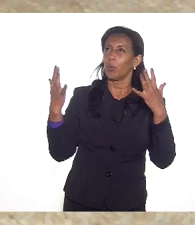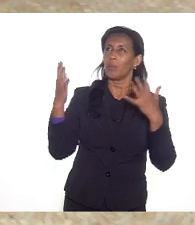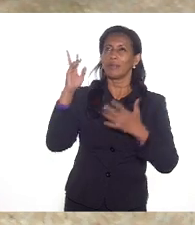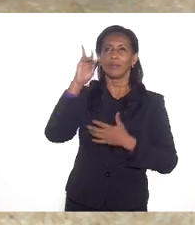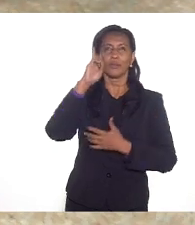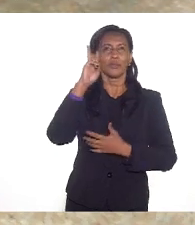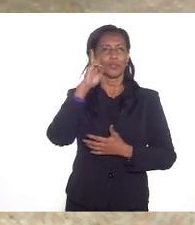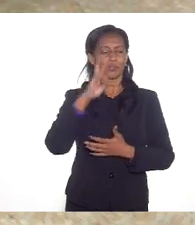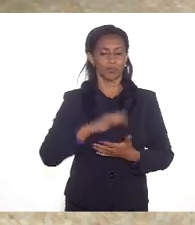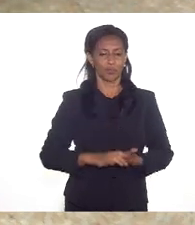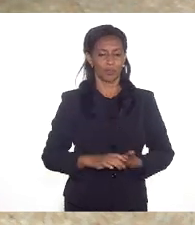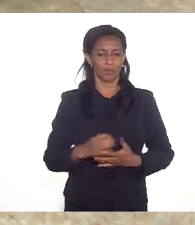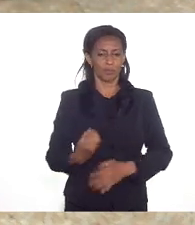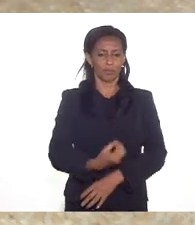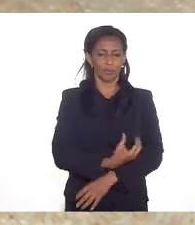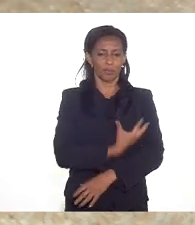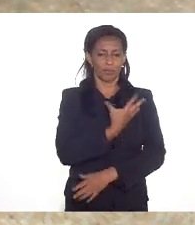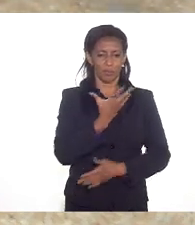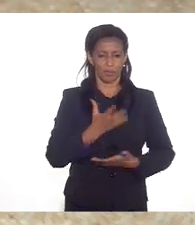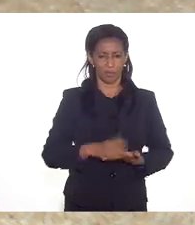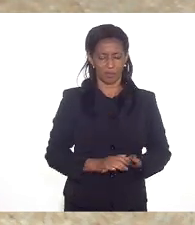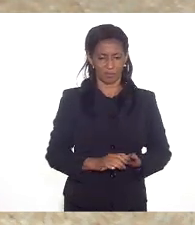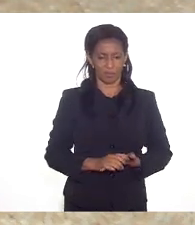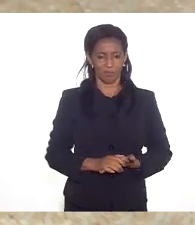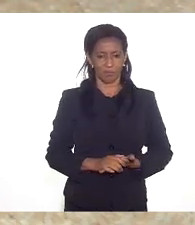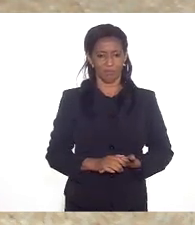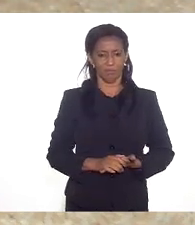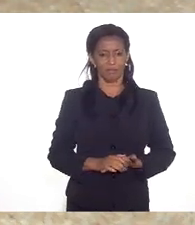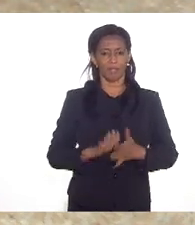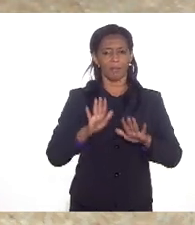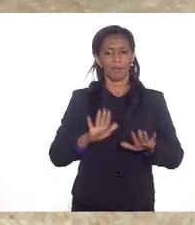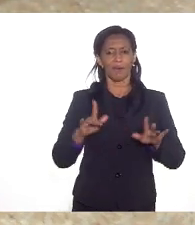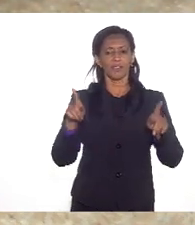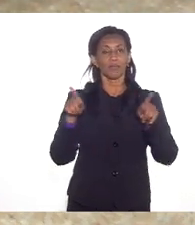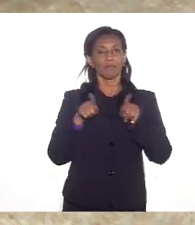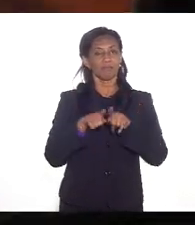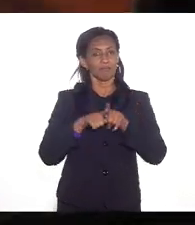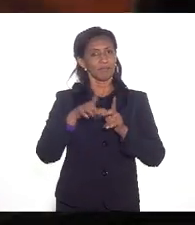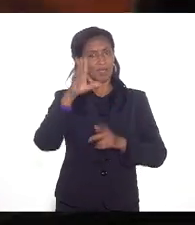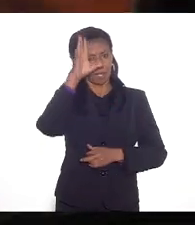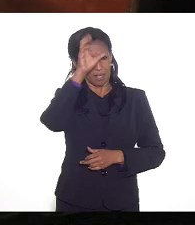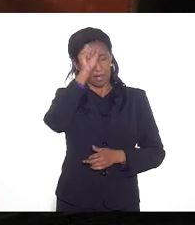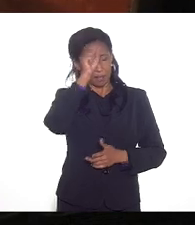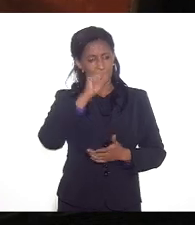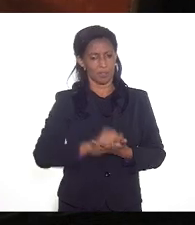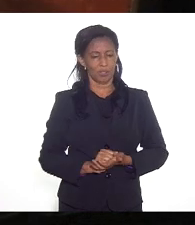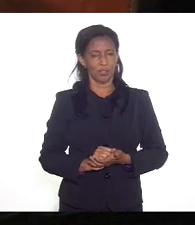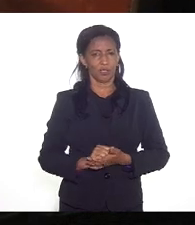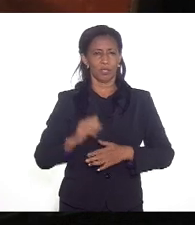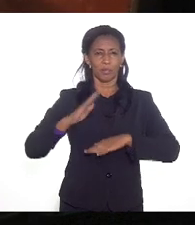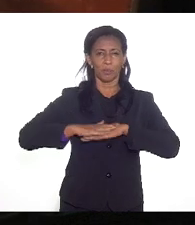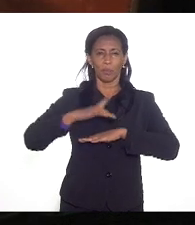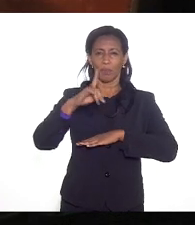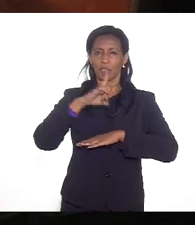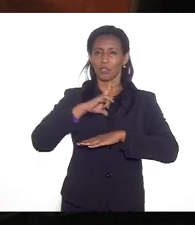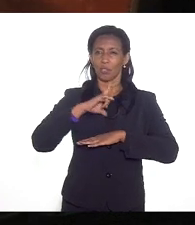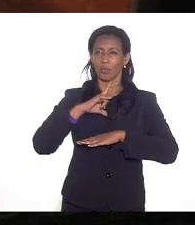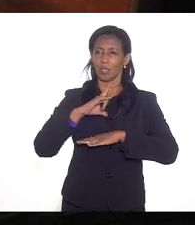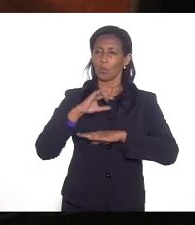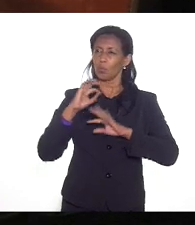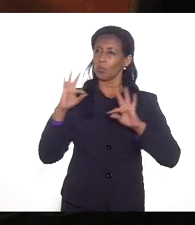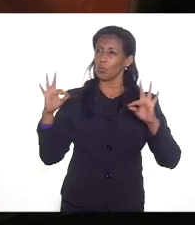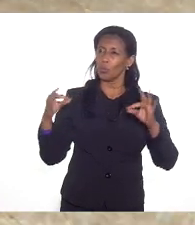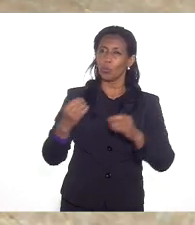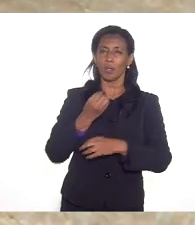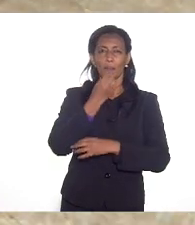histórico eu muito Me emocionei Deputado Luiz Paulo mas também aprendi que por mais que eu tenha toda boa vontade